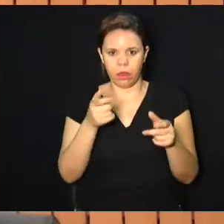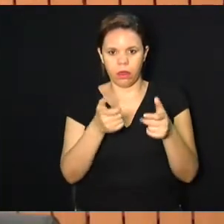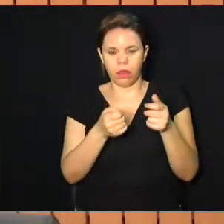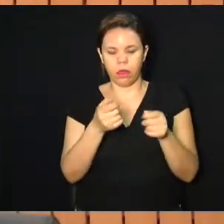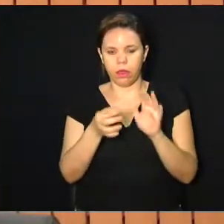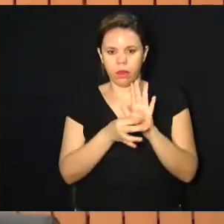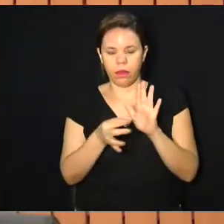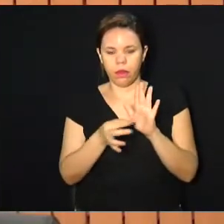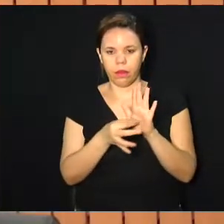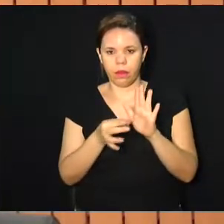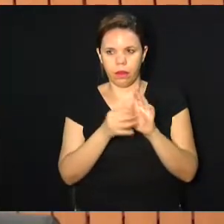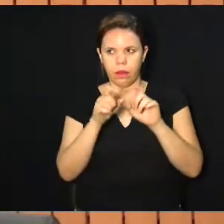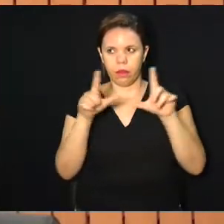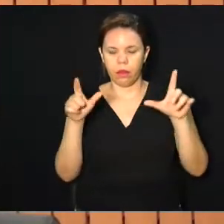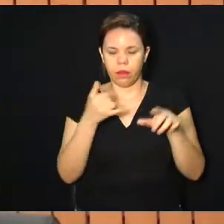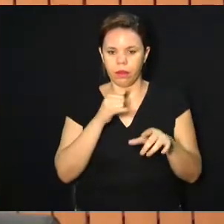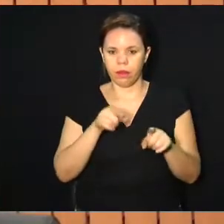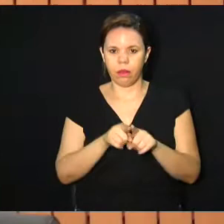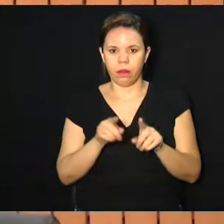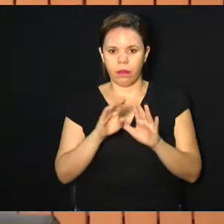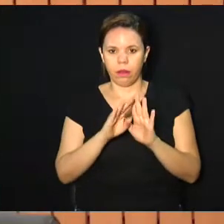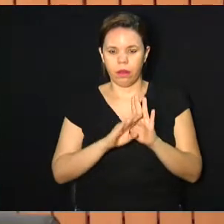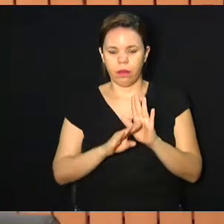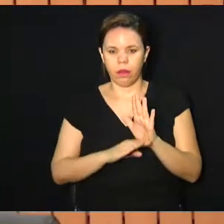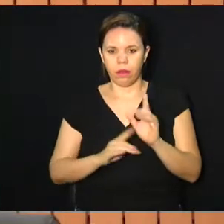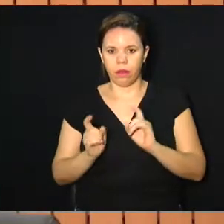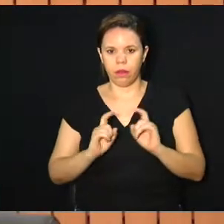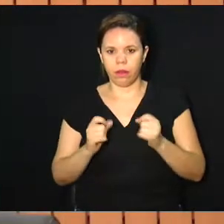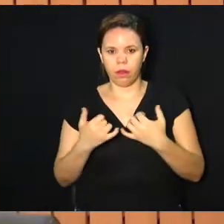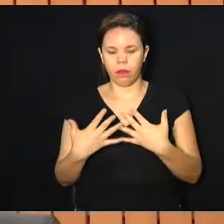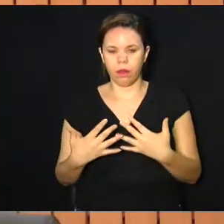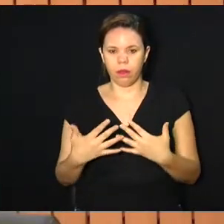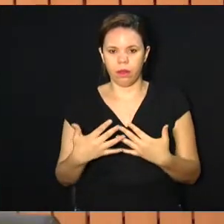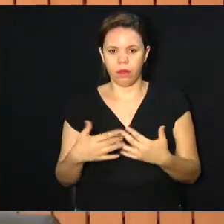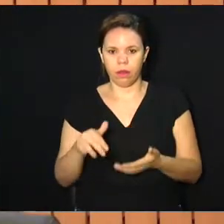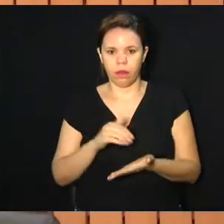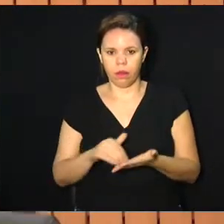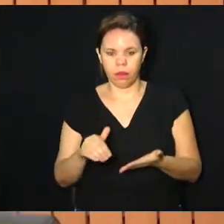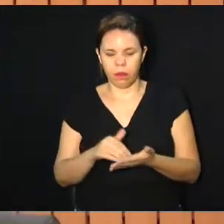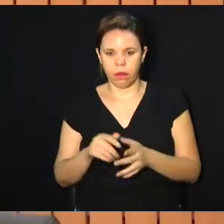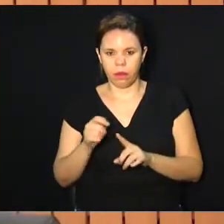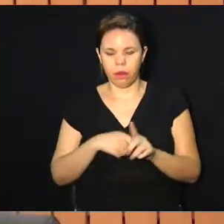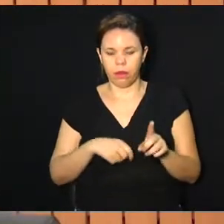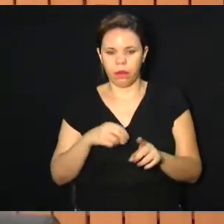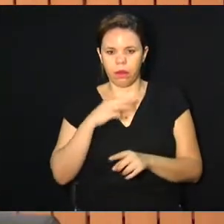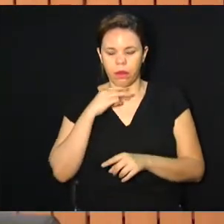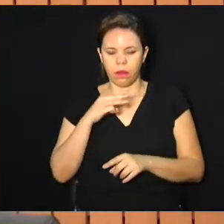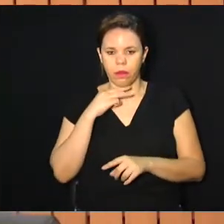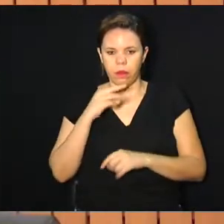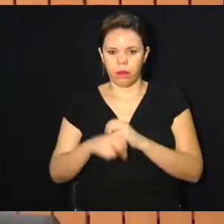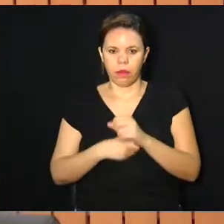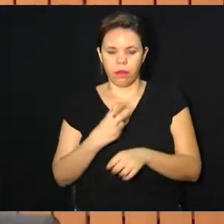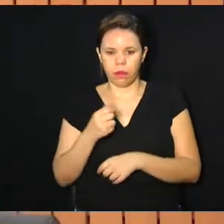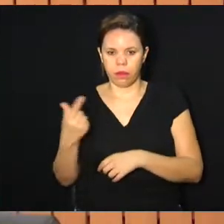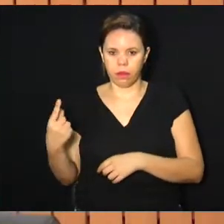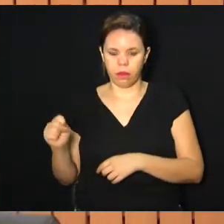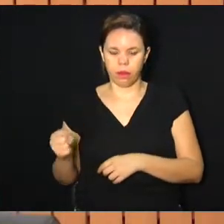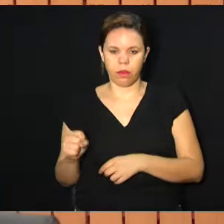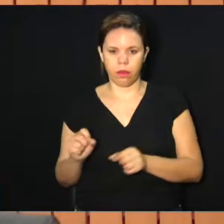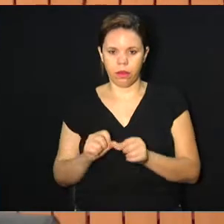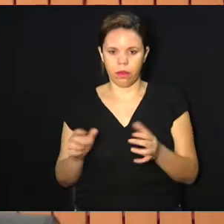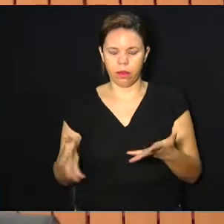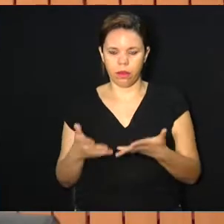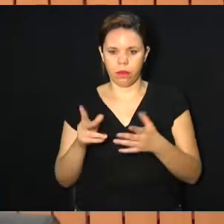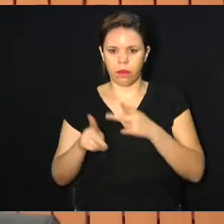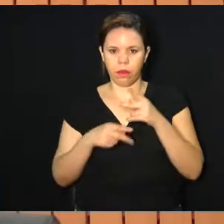tinha listado. A gente fez reunião pública com o secretário em março, também de 2018. Então, lá, a sociedade civil que promoveu o